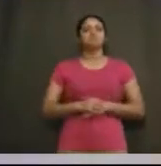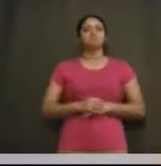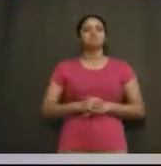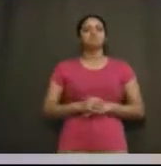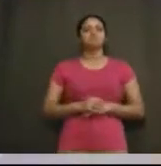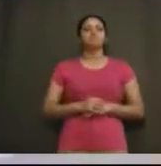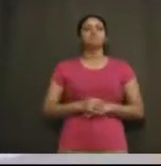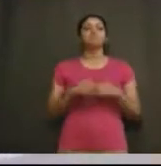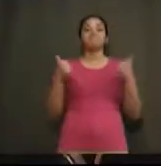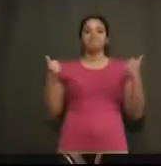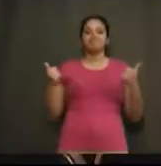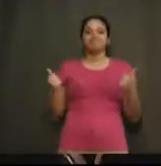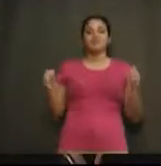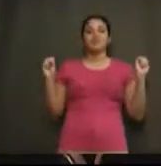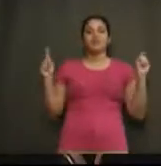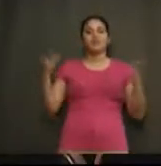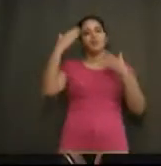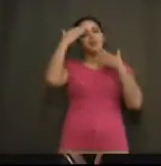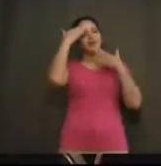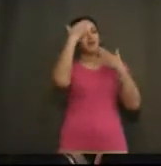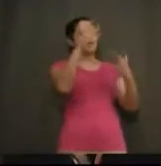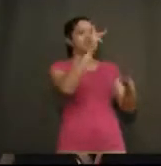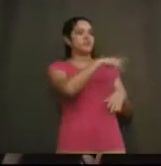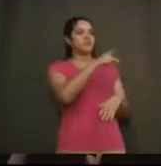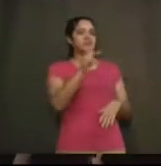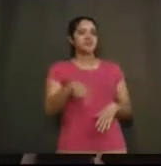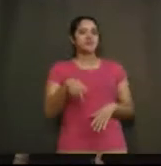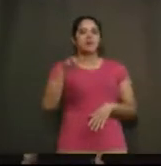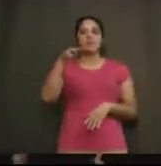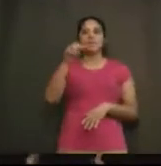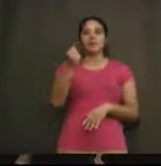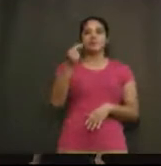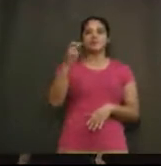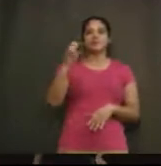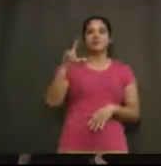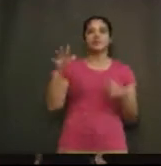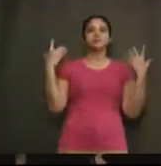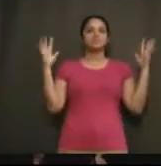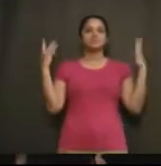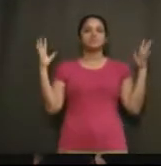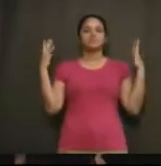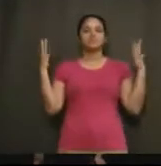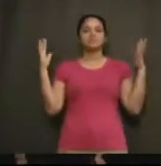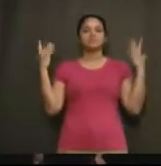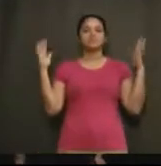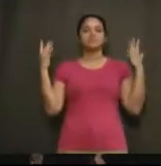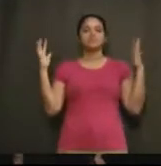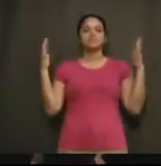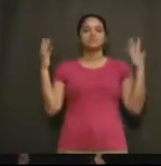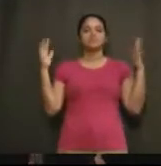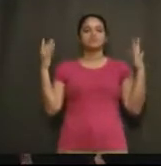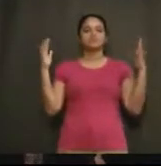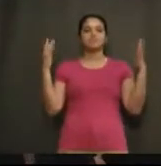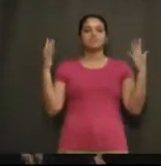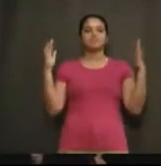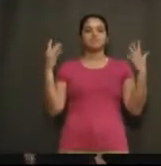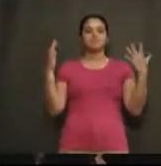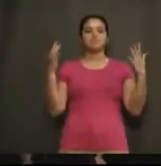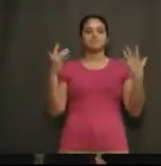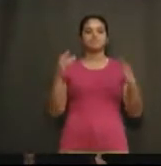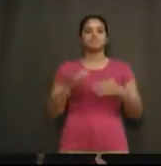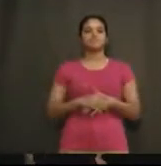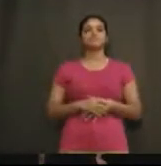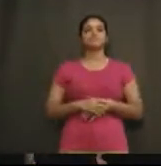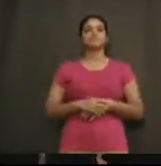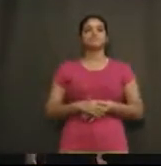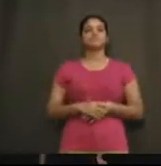Bem, pessoal, vamos agradecer ao professor Marcelo Viana. Professor, muito obrigado. Obrigado a vocês.